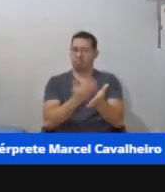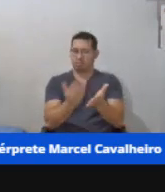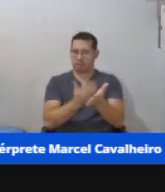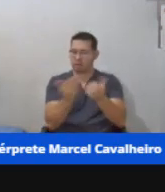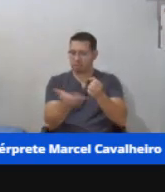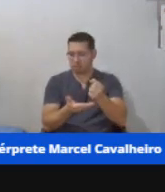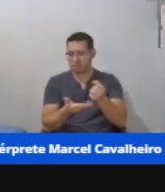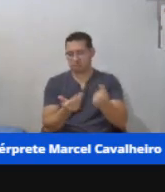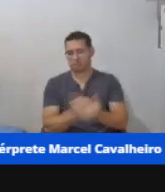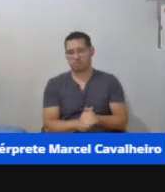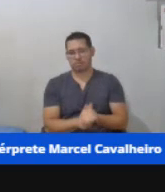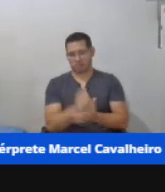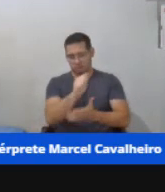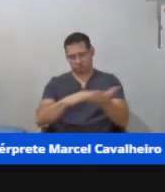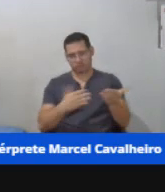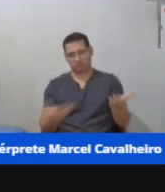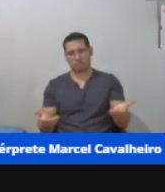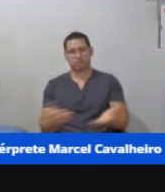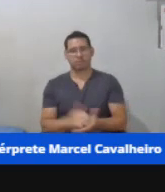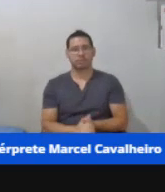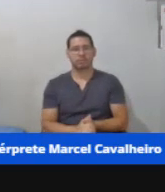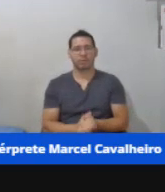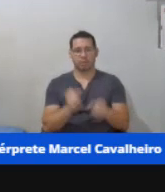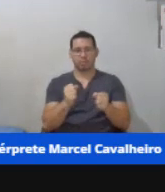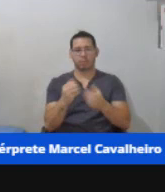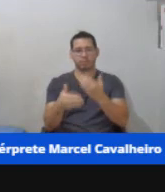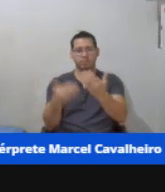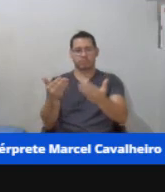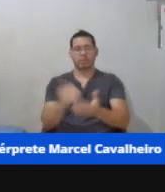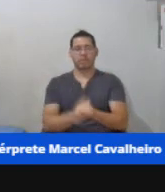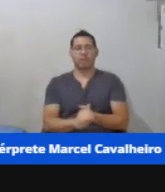Então pode passar para a próxima lâmina.